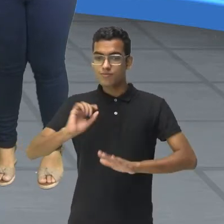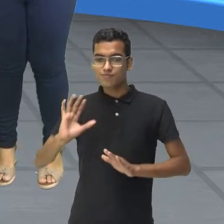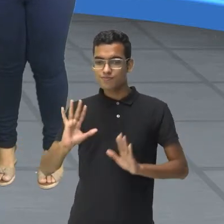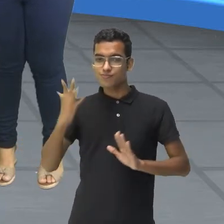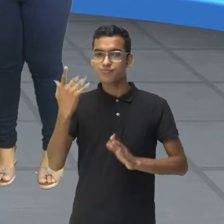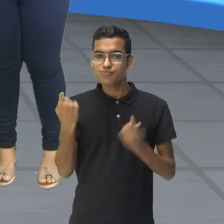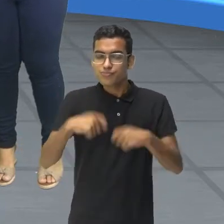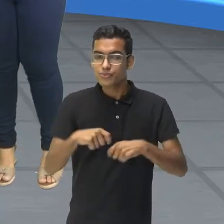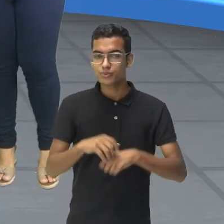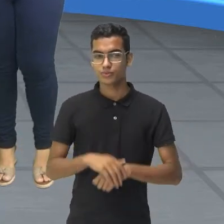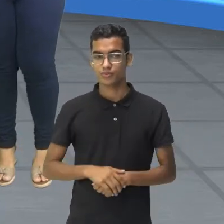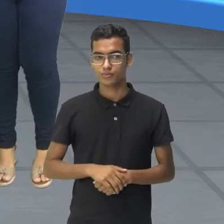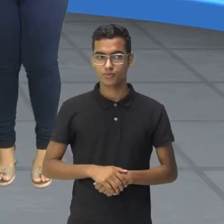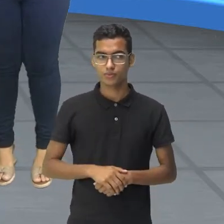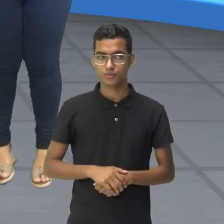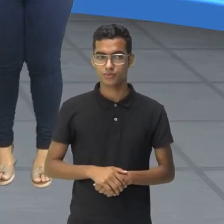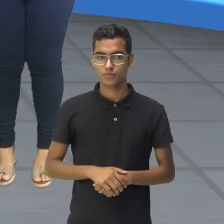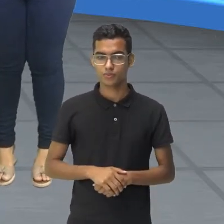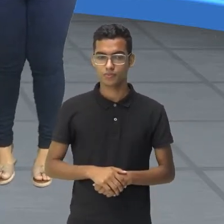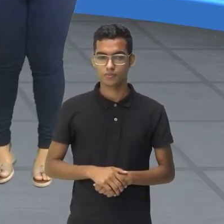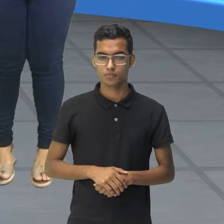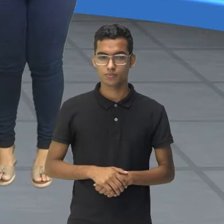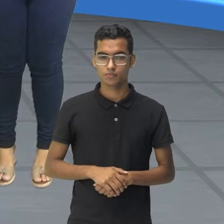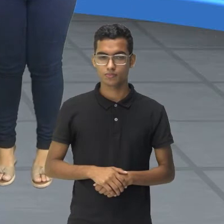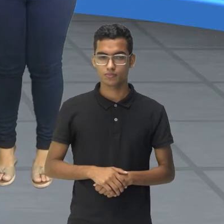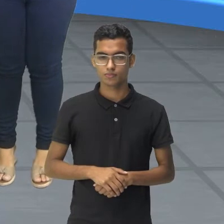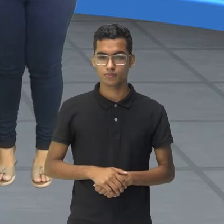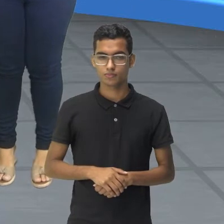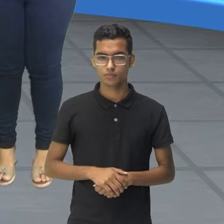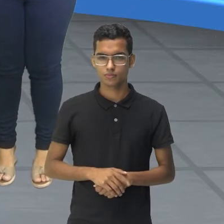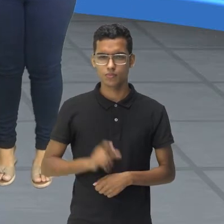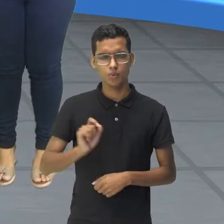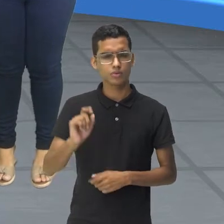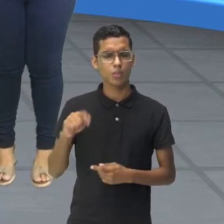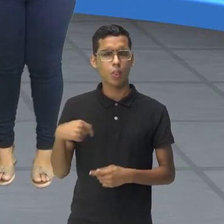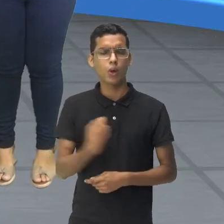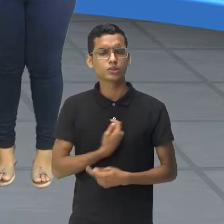com vocês. Vamos lá. E o que mais que a gente pode